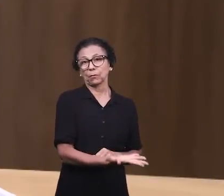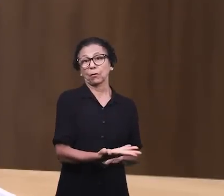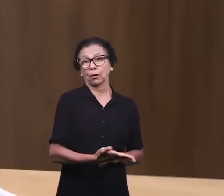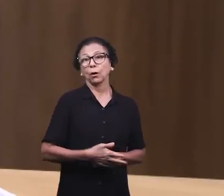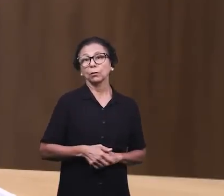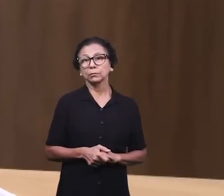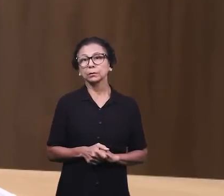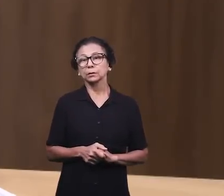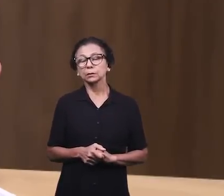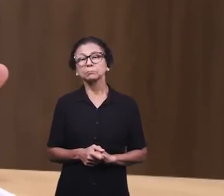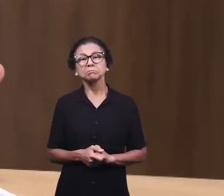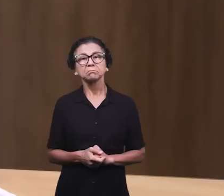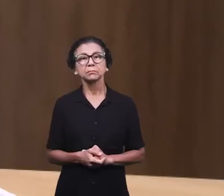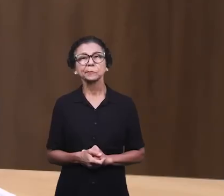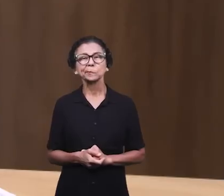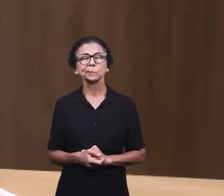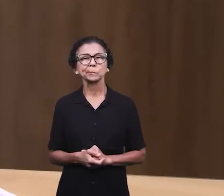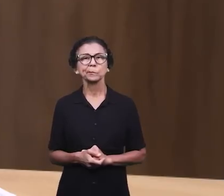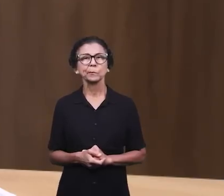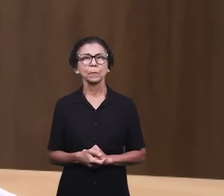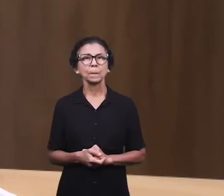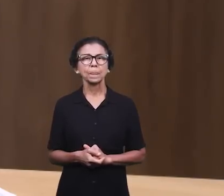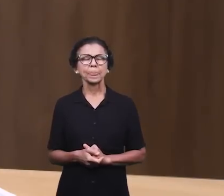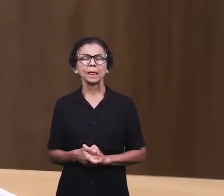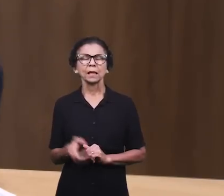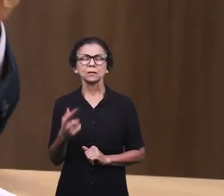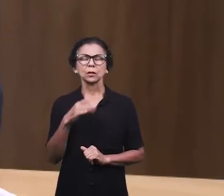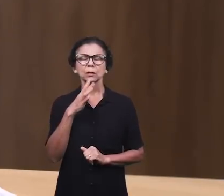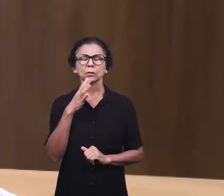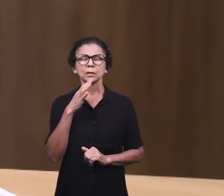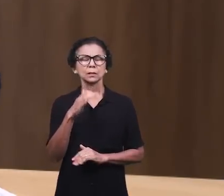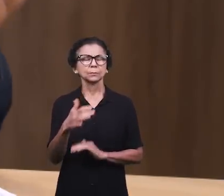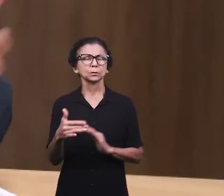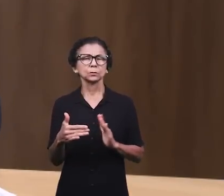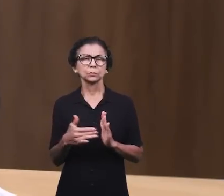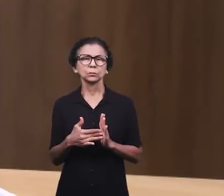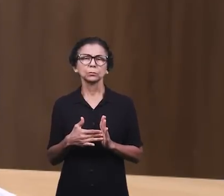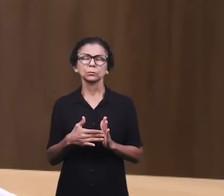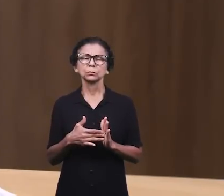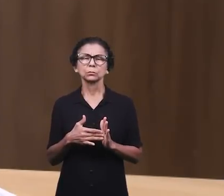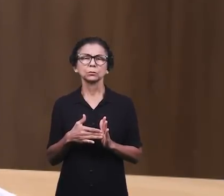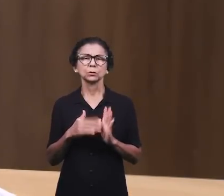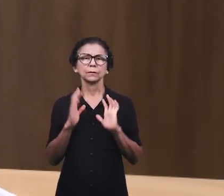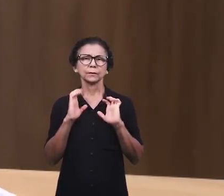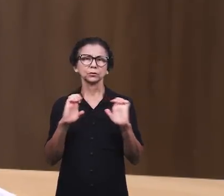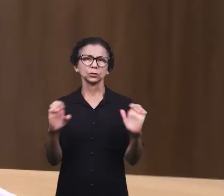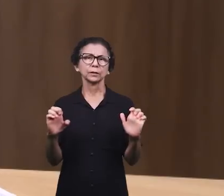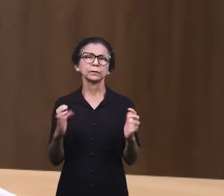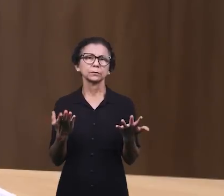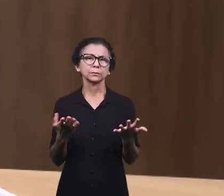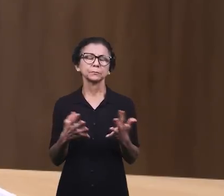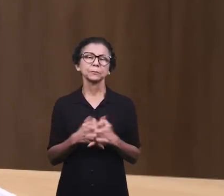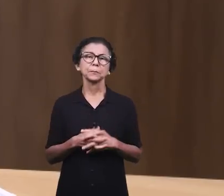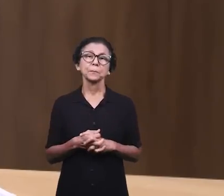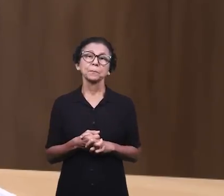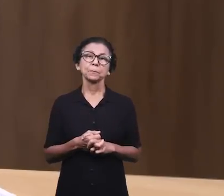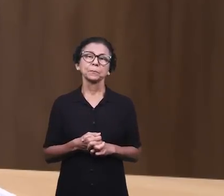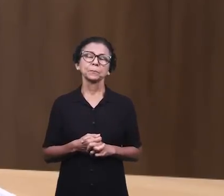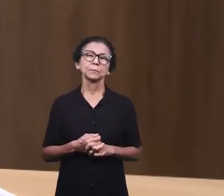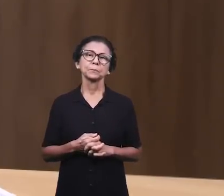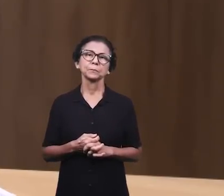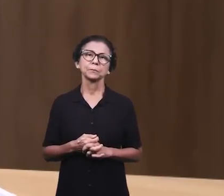de novo, porque tudo já se falou sobre evangelho, sobre teologia e tudo mais, mas isso que o Espírito Santo tem feito